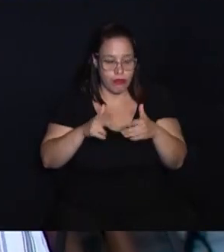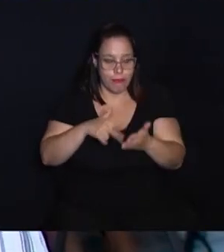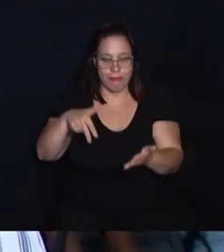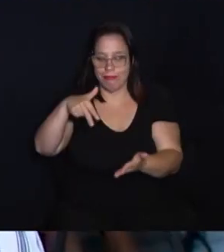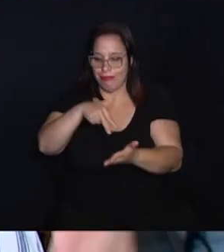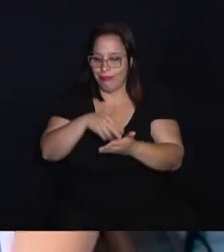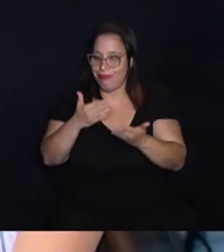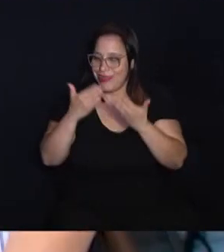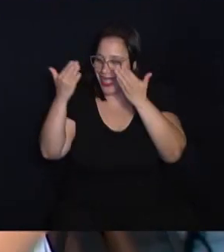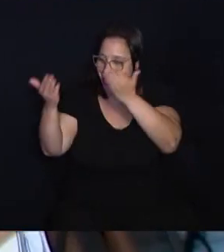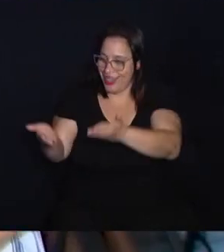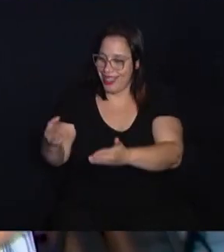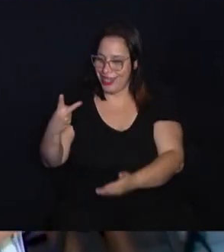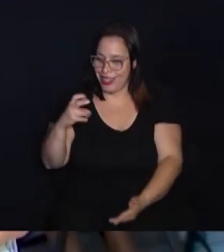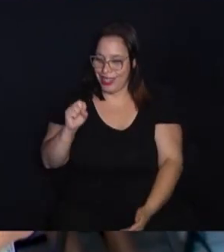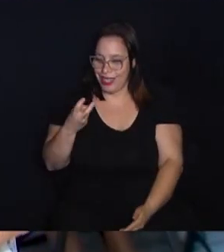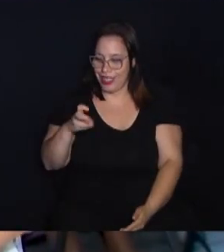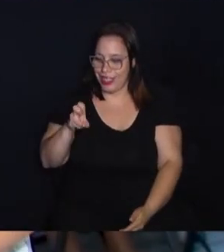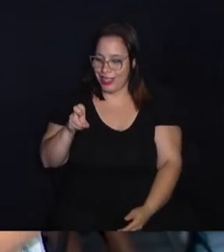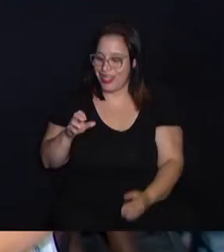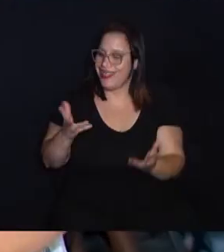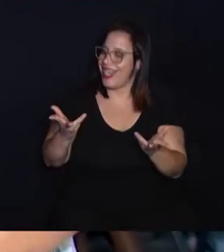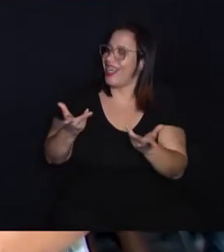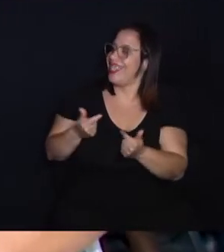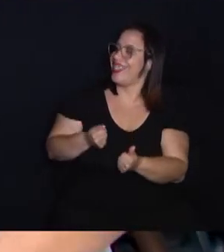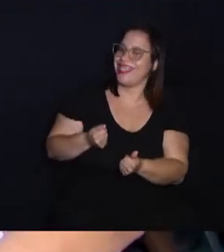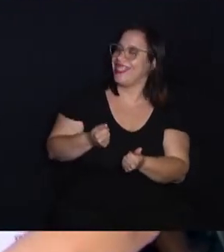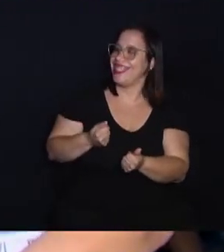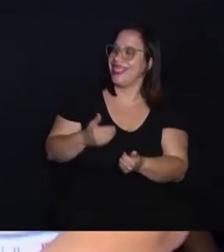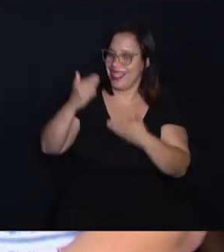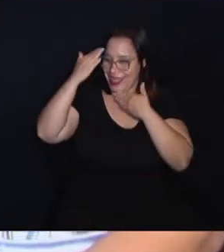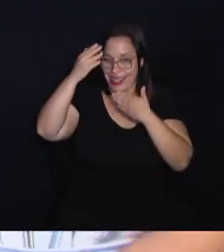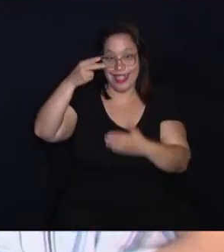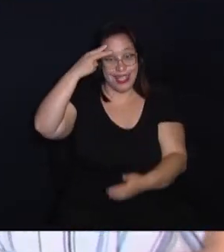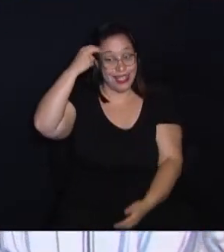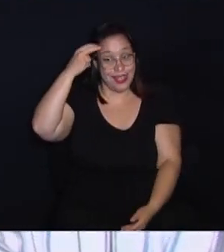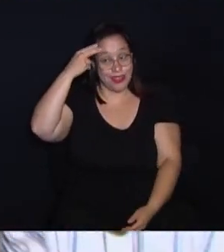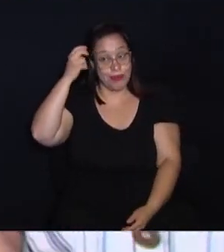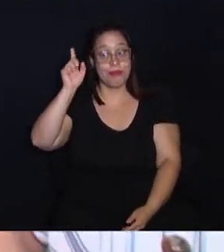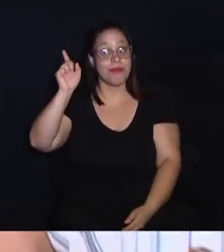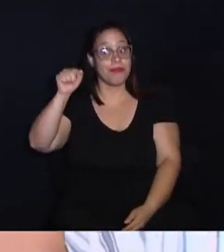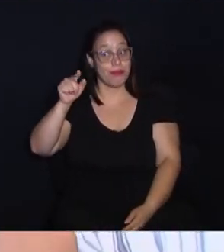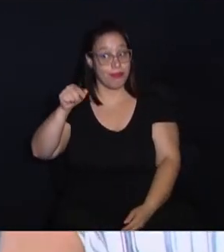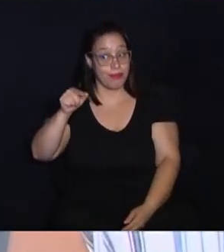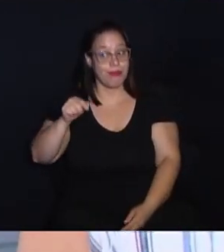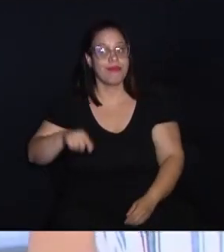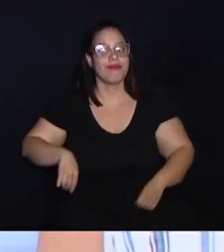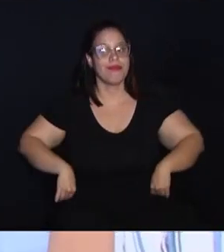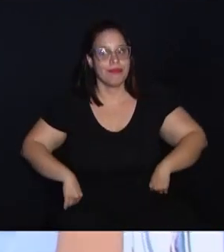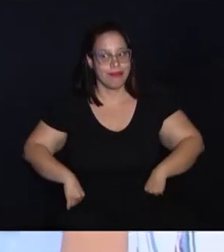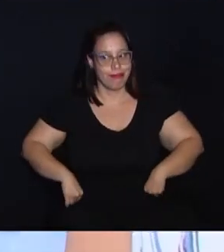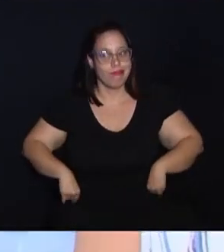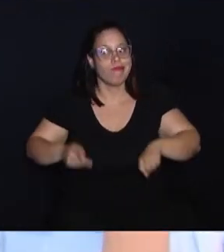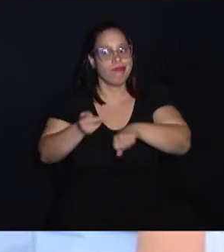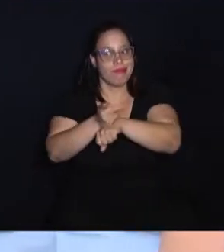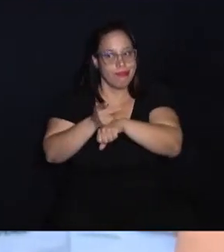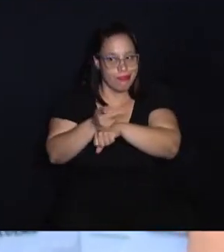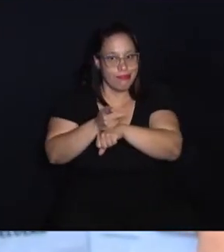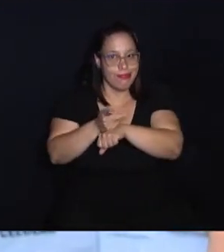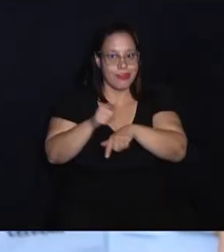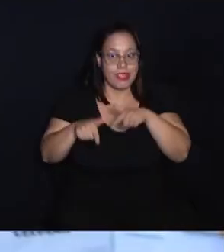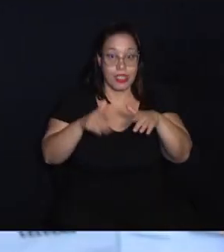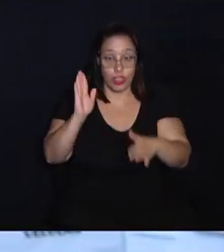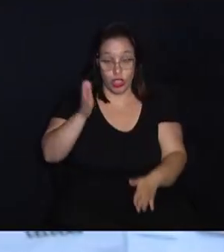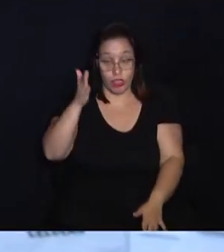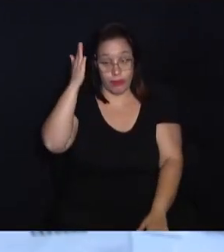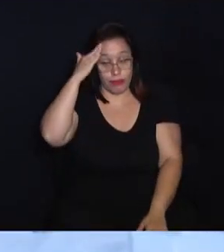disponíveis para vocês em 2025. Maravilha, então. Valeu, Gabriel, é isso aí. Então, você que está procurando um emprego, você já sabe,